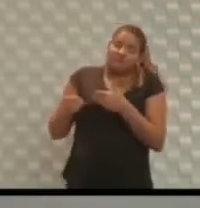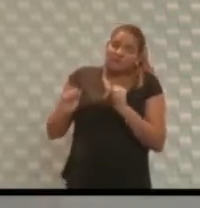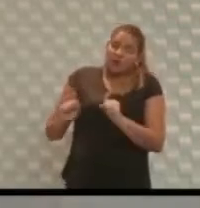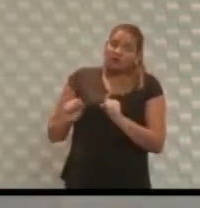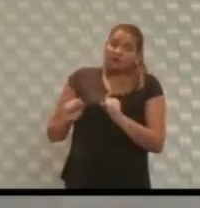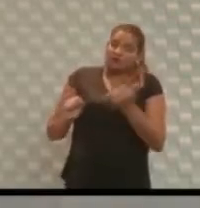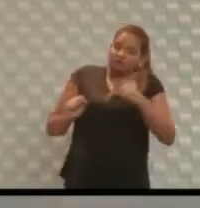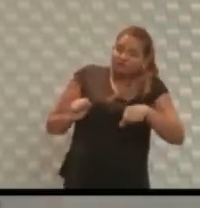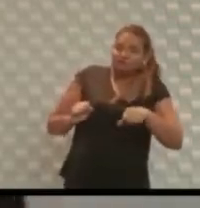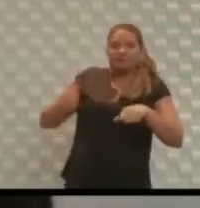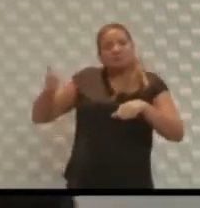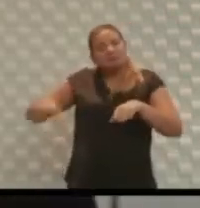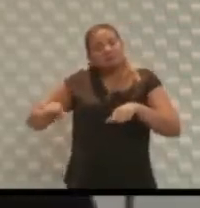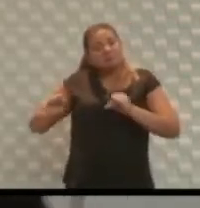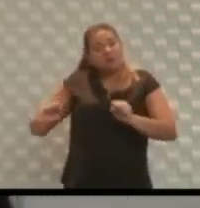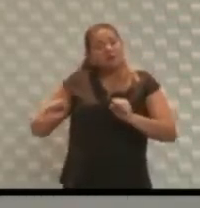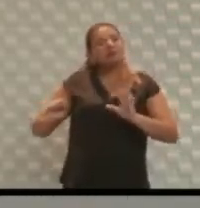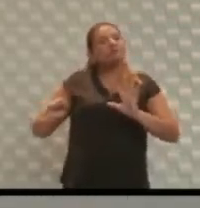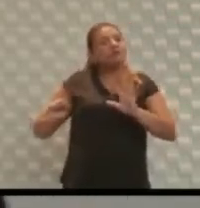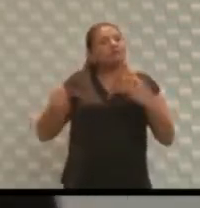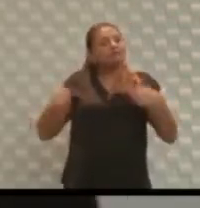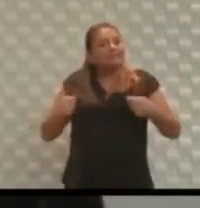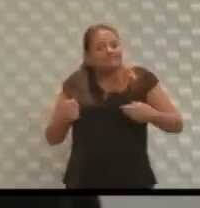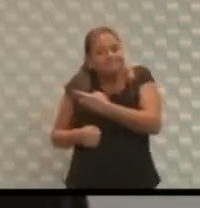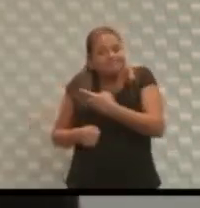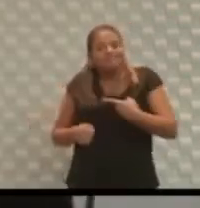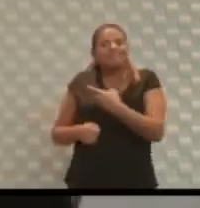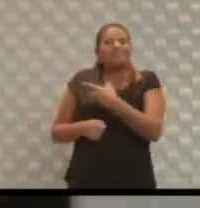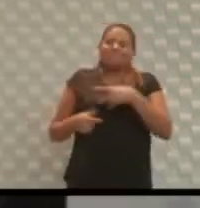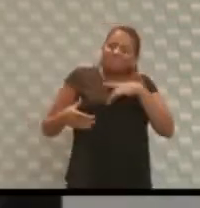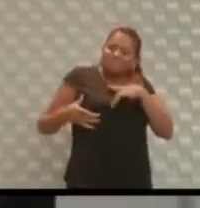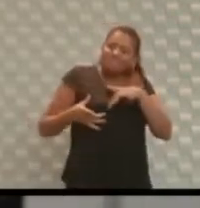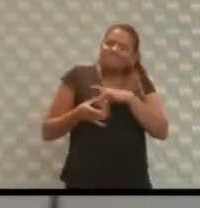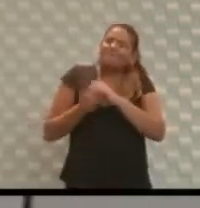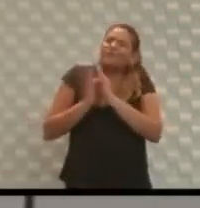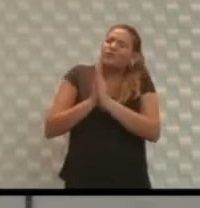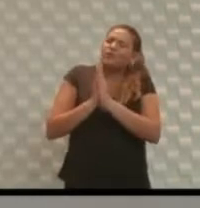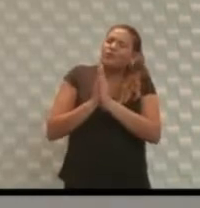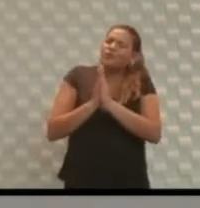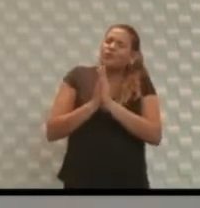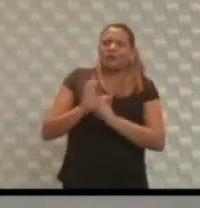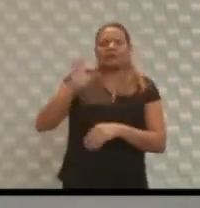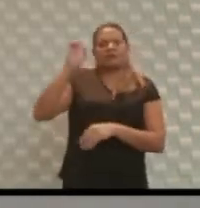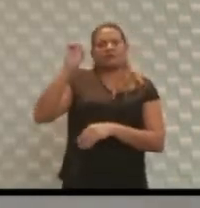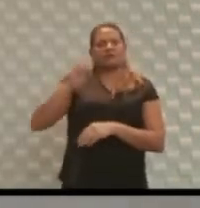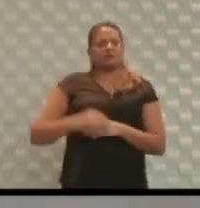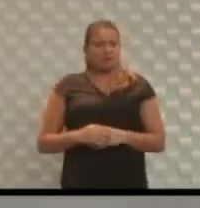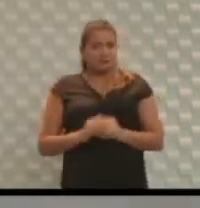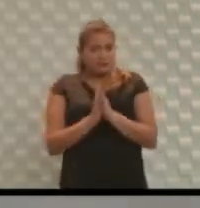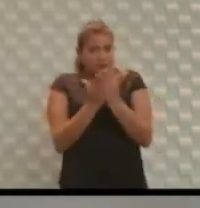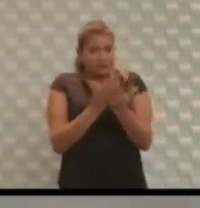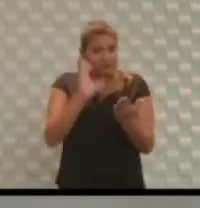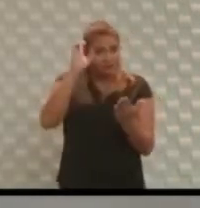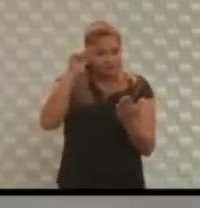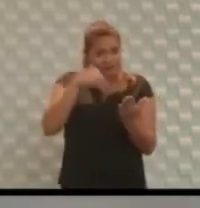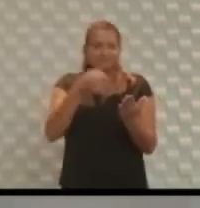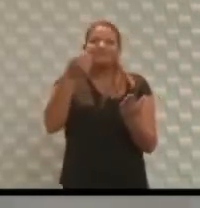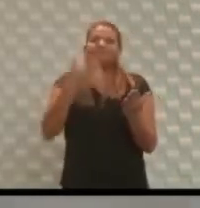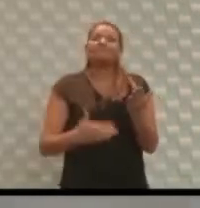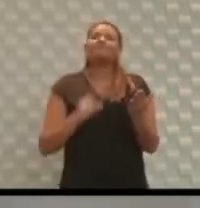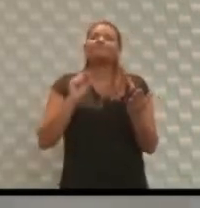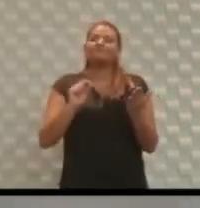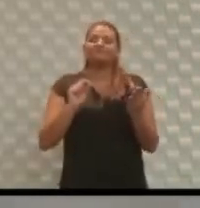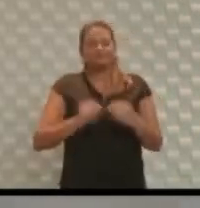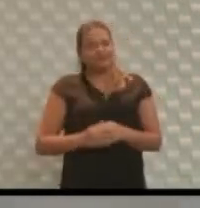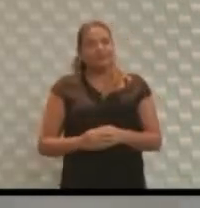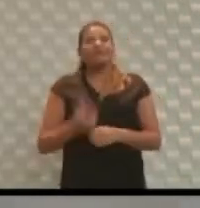a esposa, como Cristo ama a igreja, e a si mesmo se entregou por ela. É isso que Deus espera do marido, um